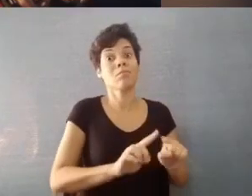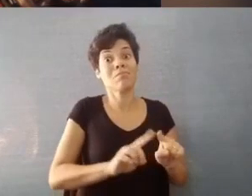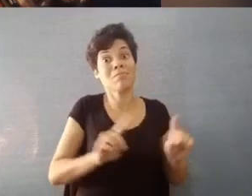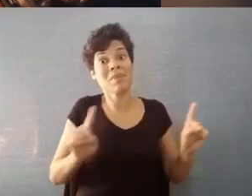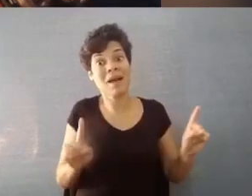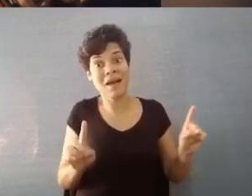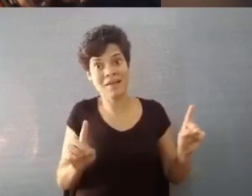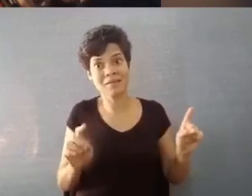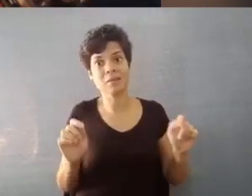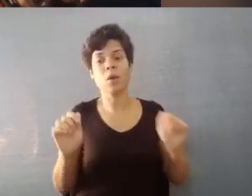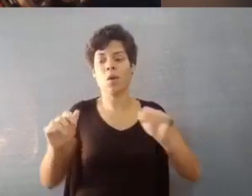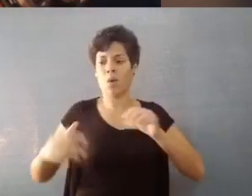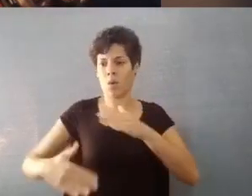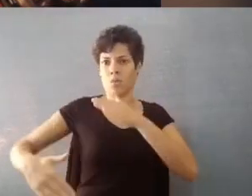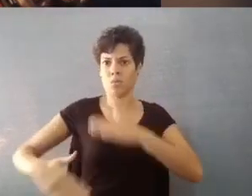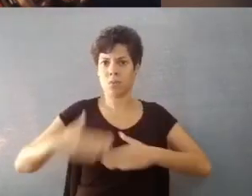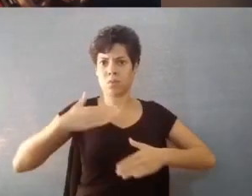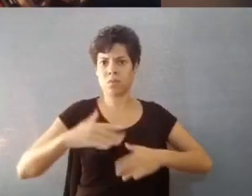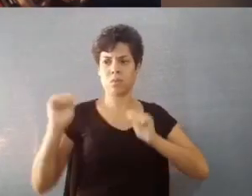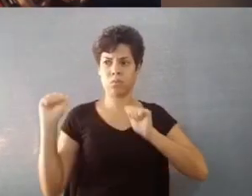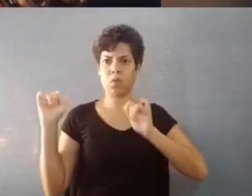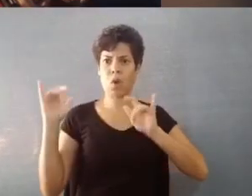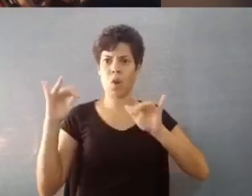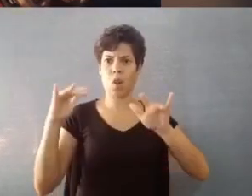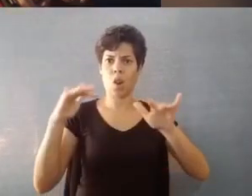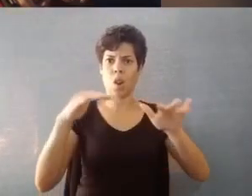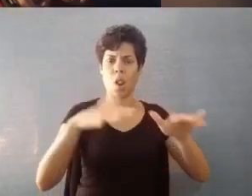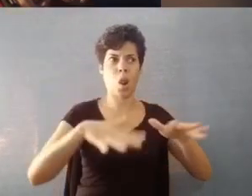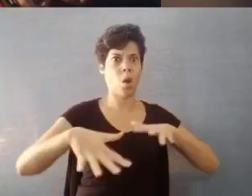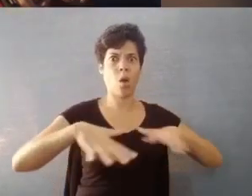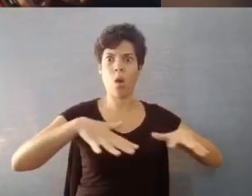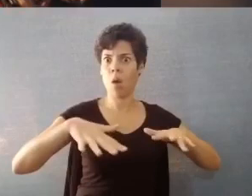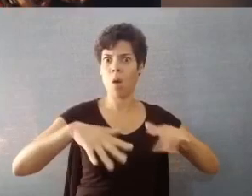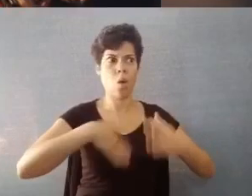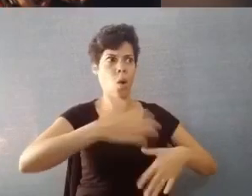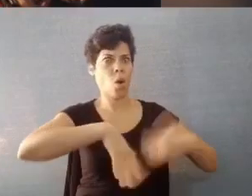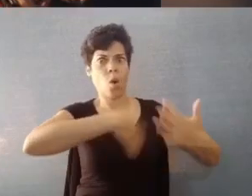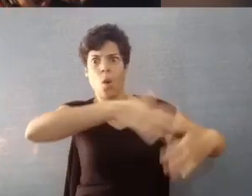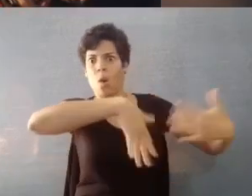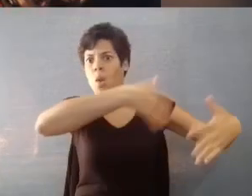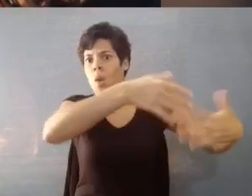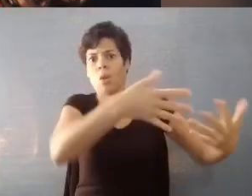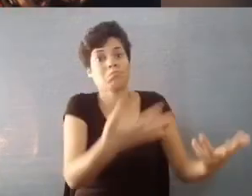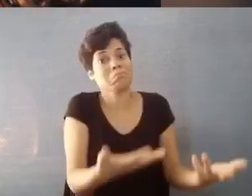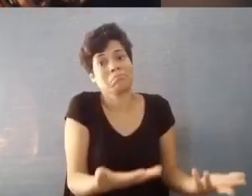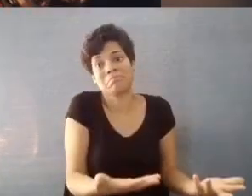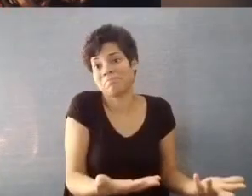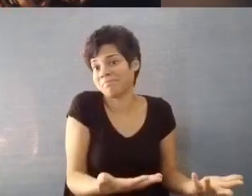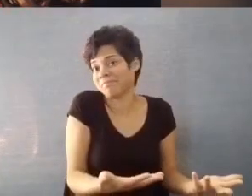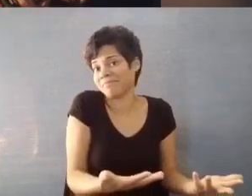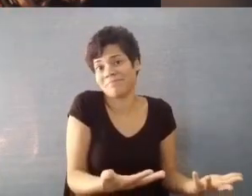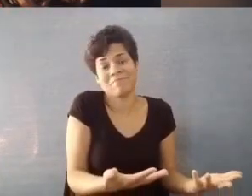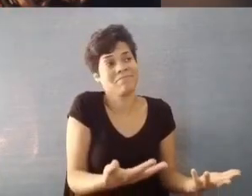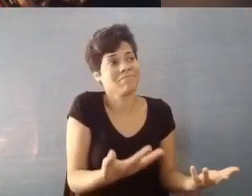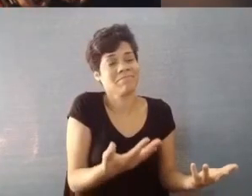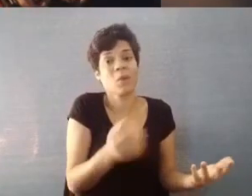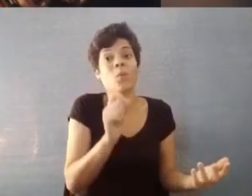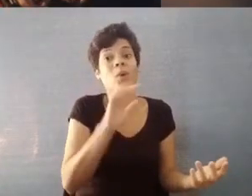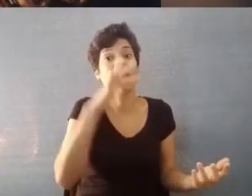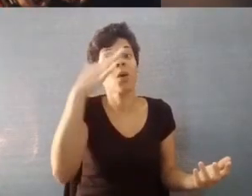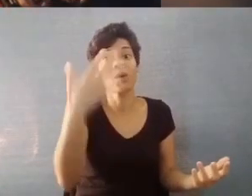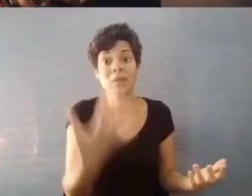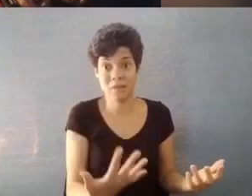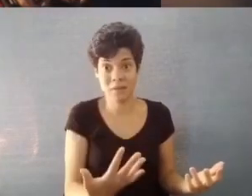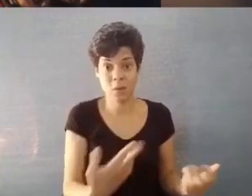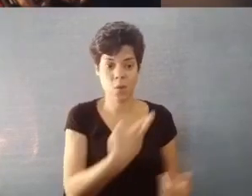Porém, iniciado o movimento, foi difícil revertê-lo. A República